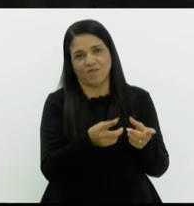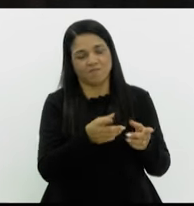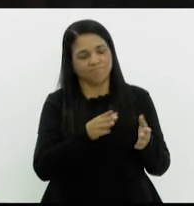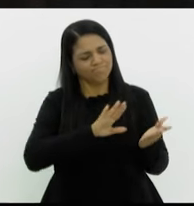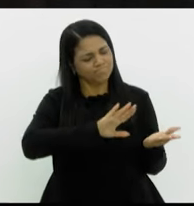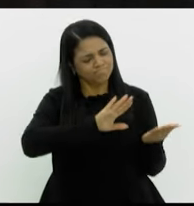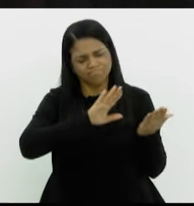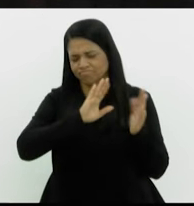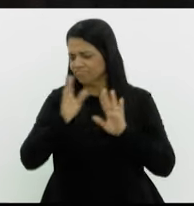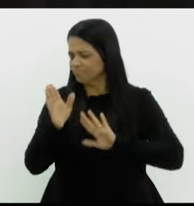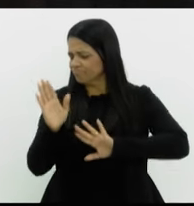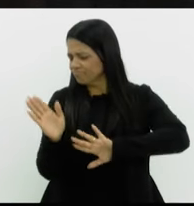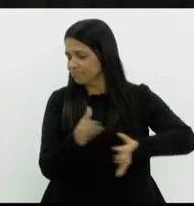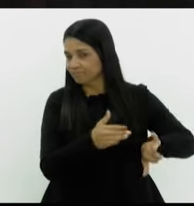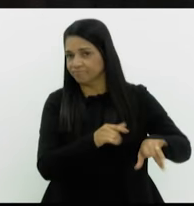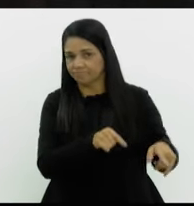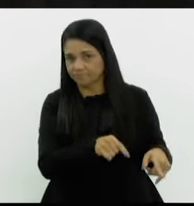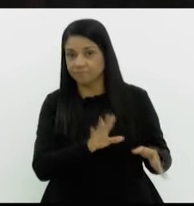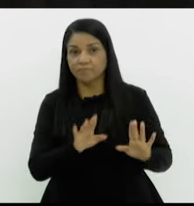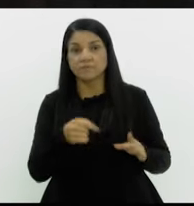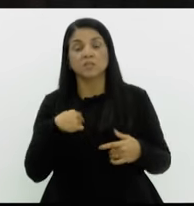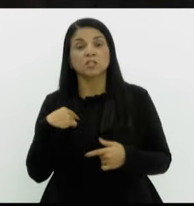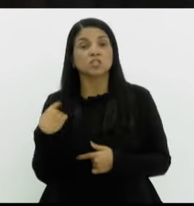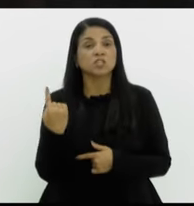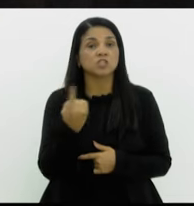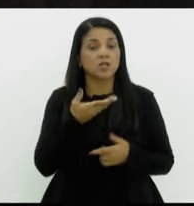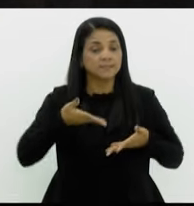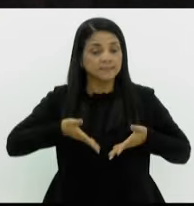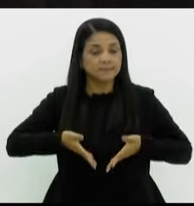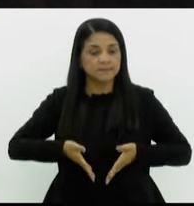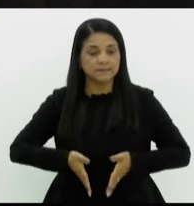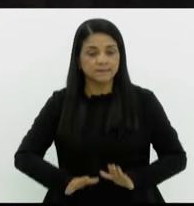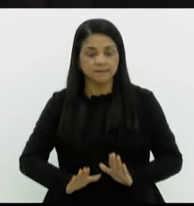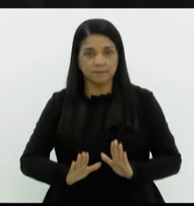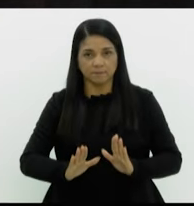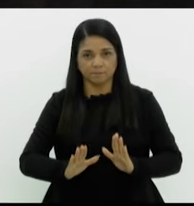Todos nós, senhor presidente, nascemos de uma mulher.